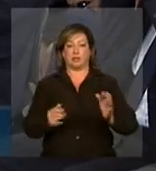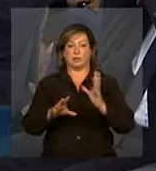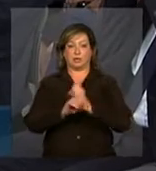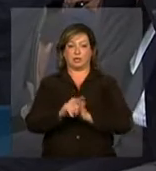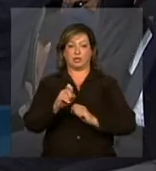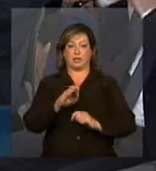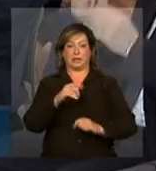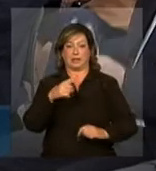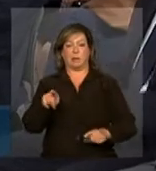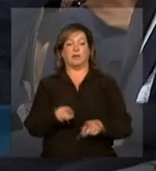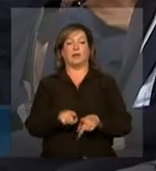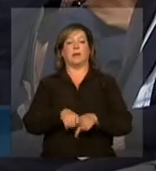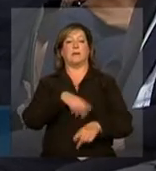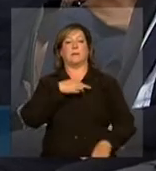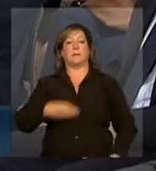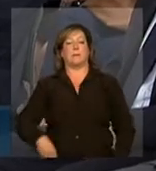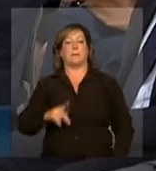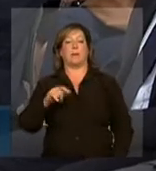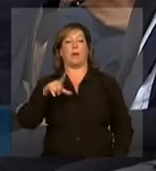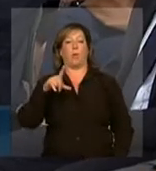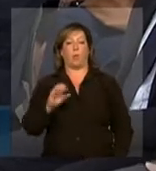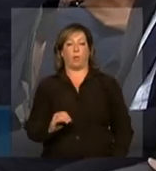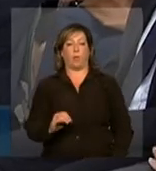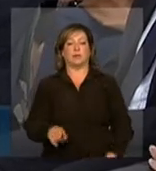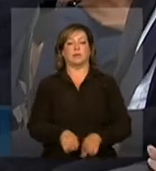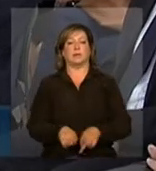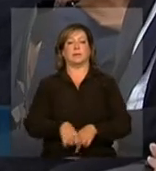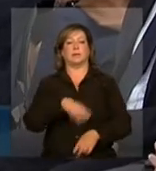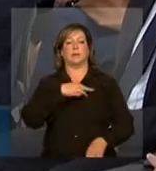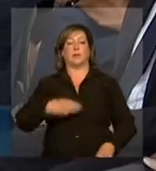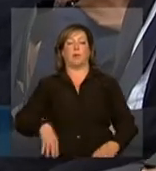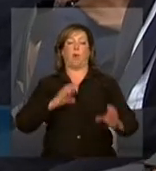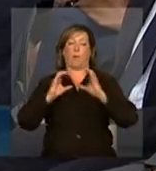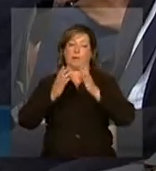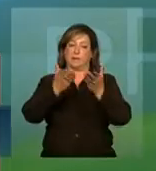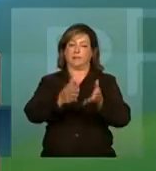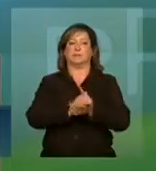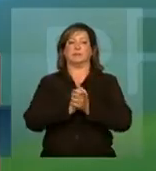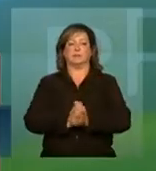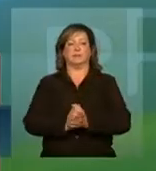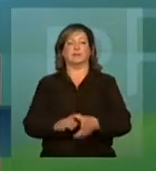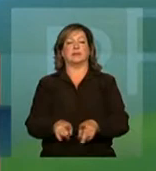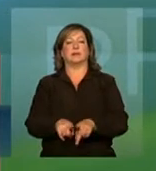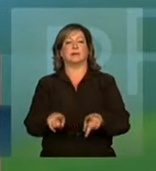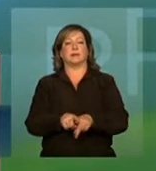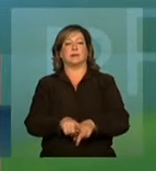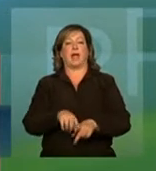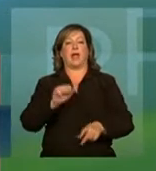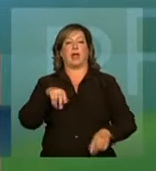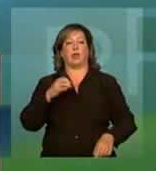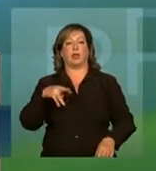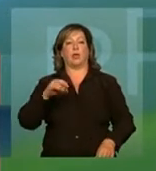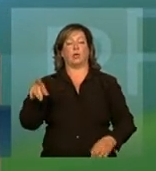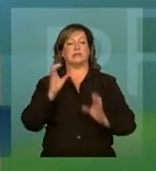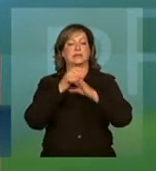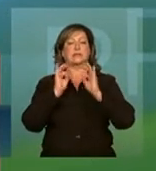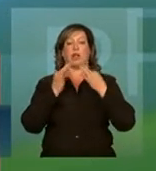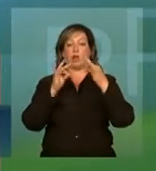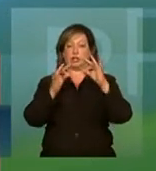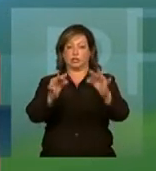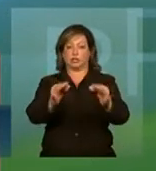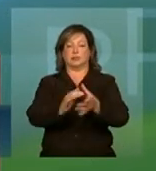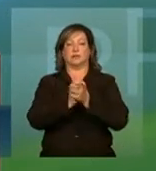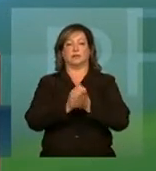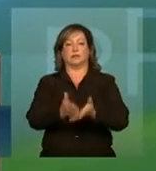e Gestão, ministro Paulo Bernardo, ministro das Comunicações, ministro Antônio Raup, da Ciência e